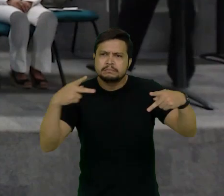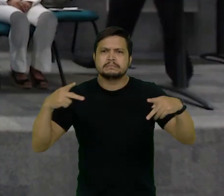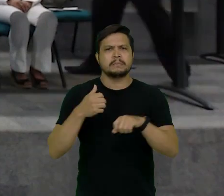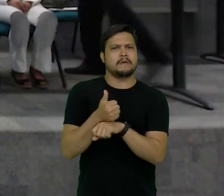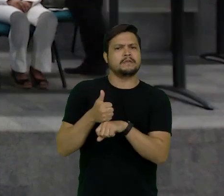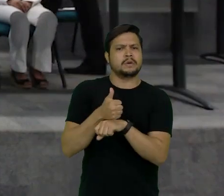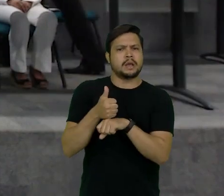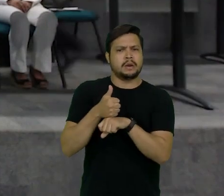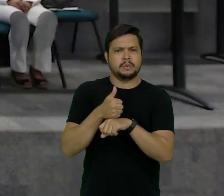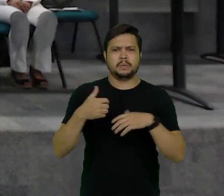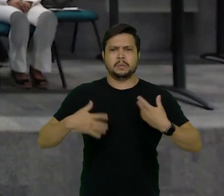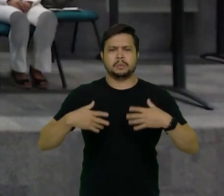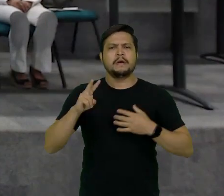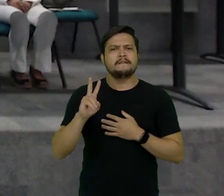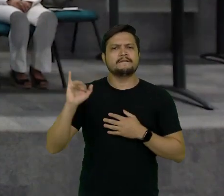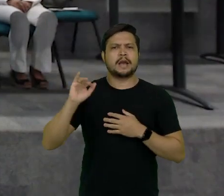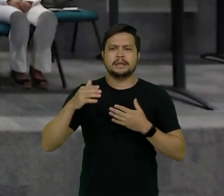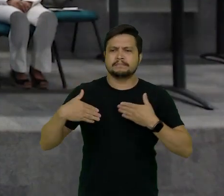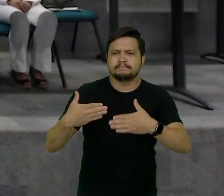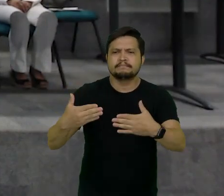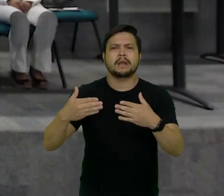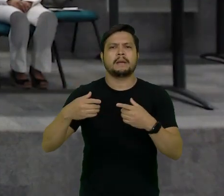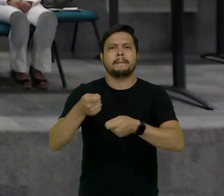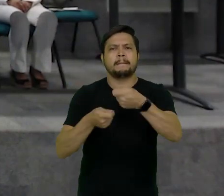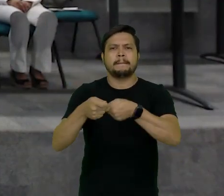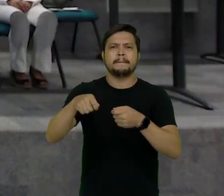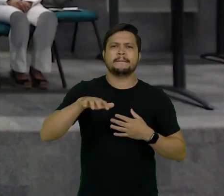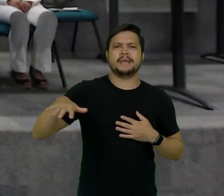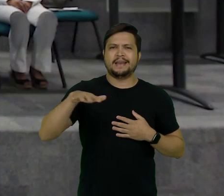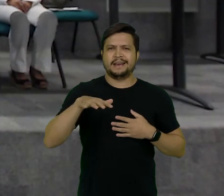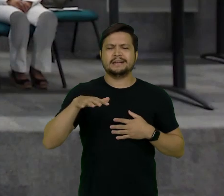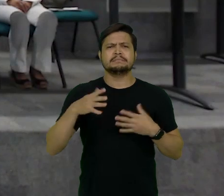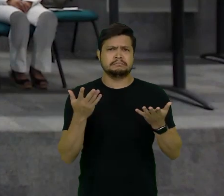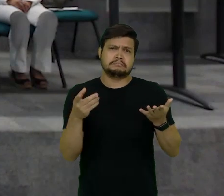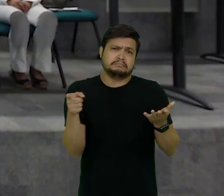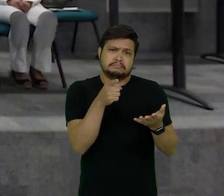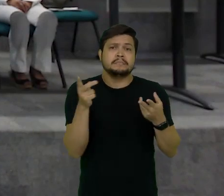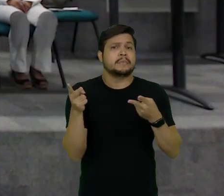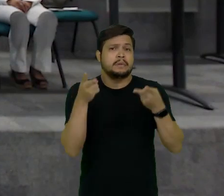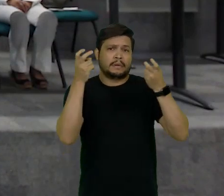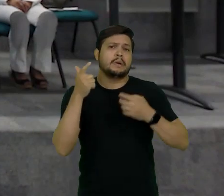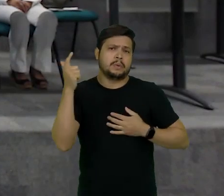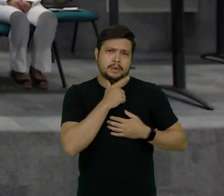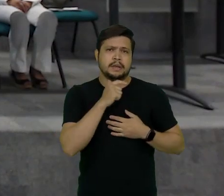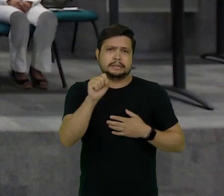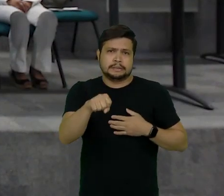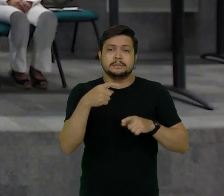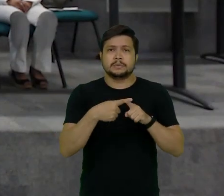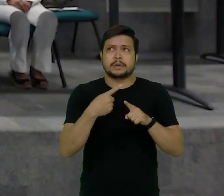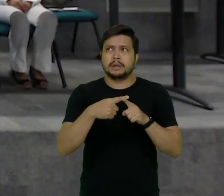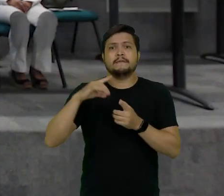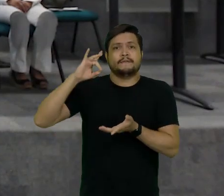mercado. E eu acho que isso é mais do que notório, né? Nós, de fato, conseguimos